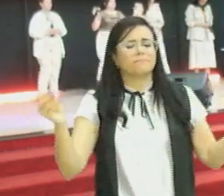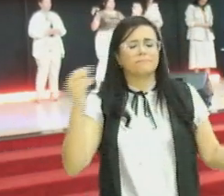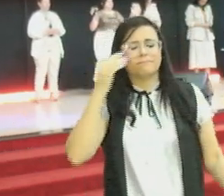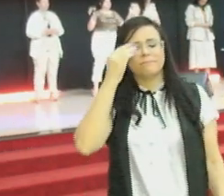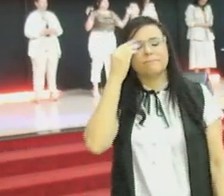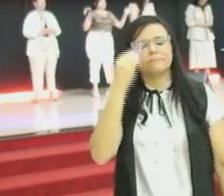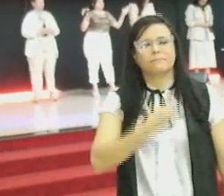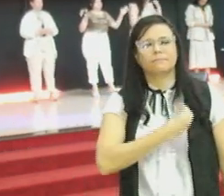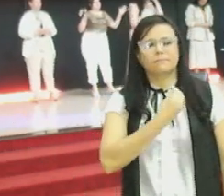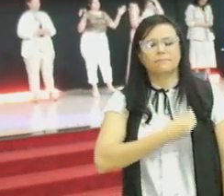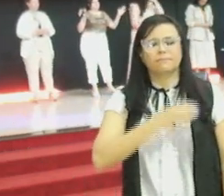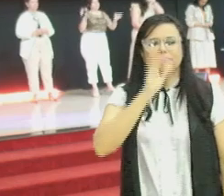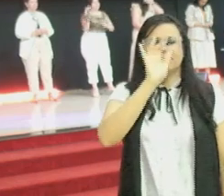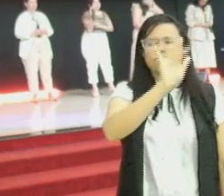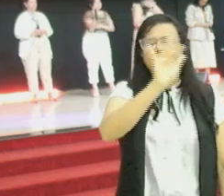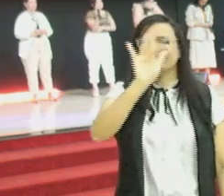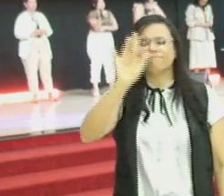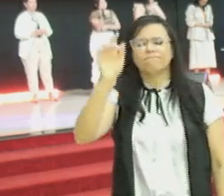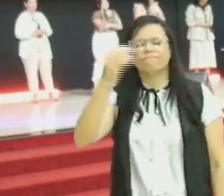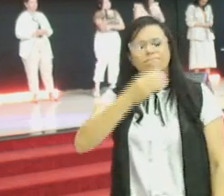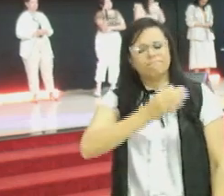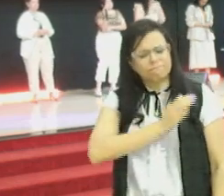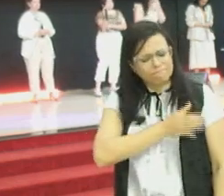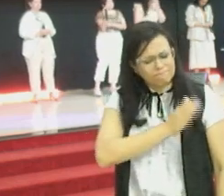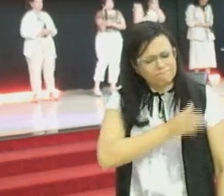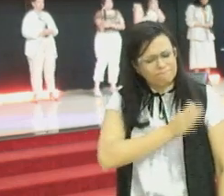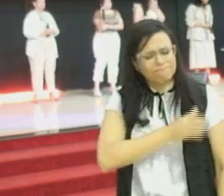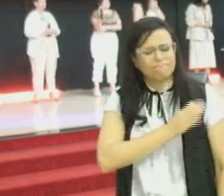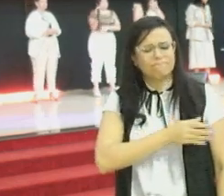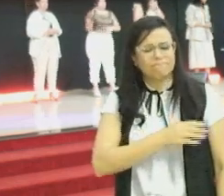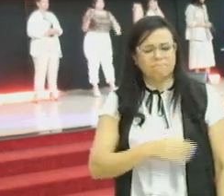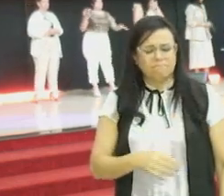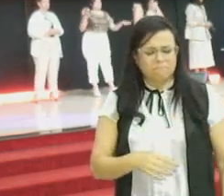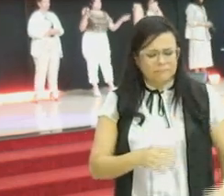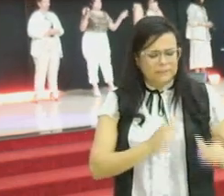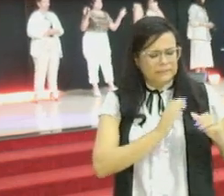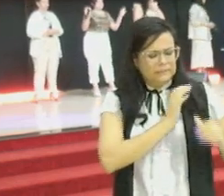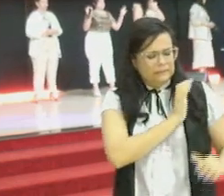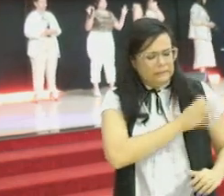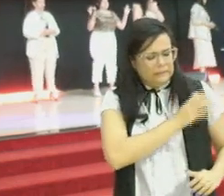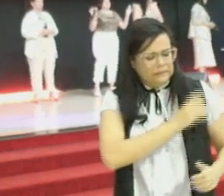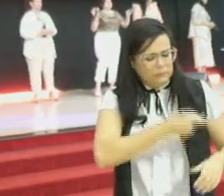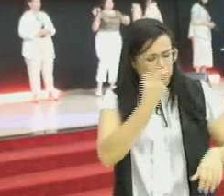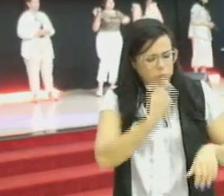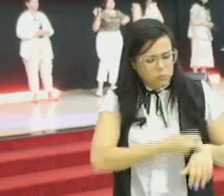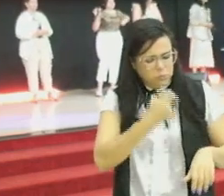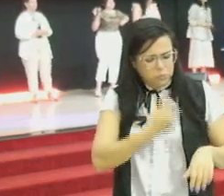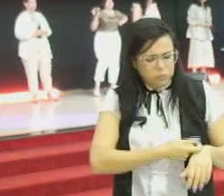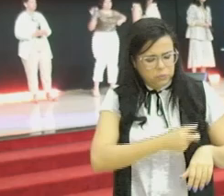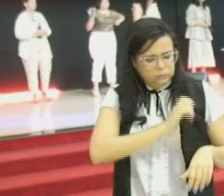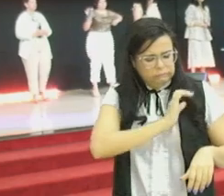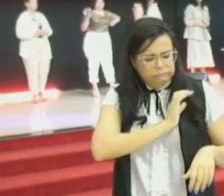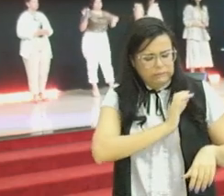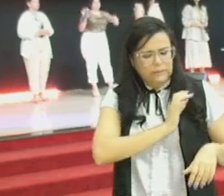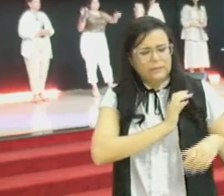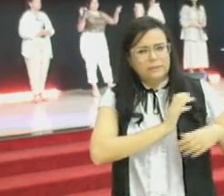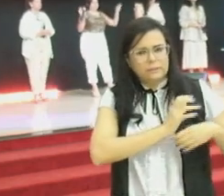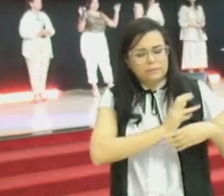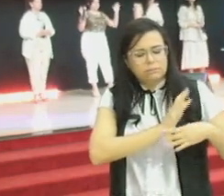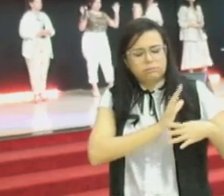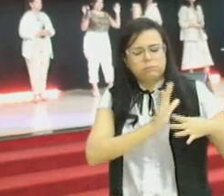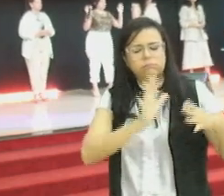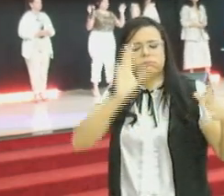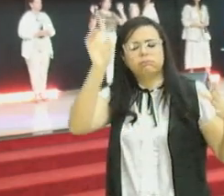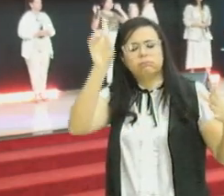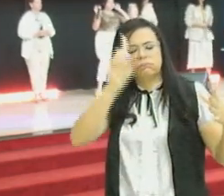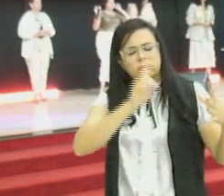Santo, toque esse coração. Espírito Santo, quebrante esse coração. Senhor, que nós não